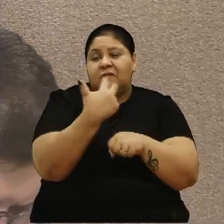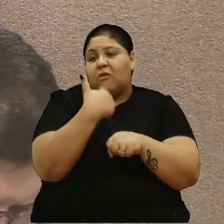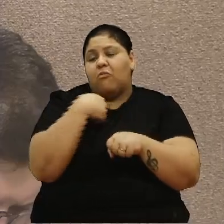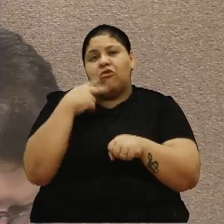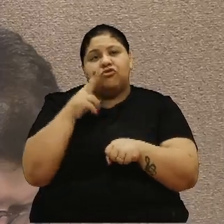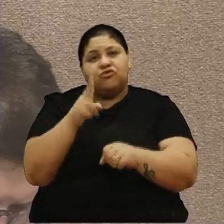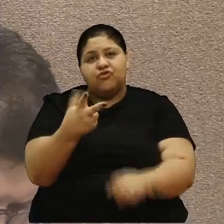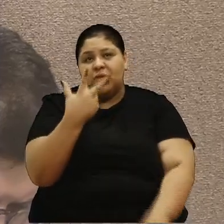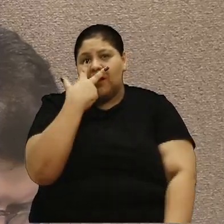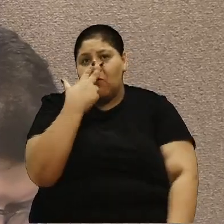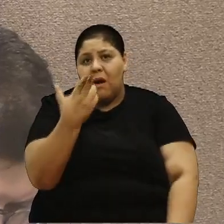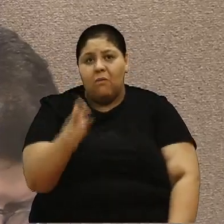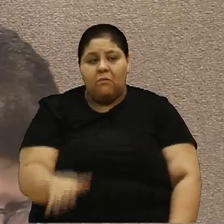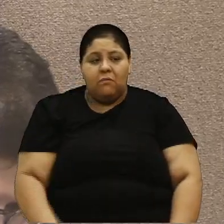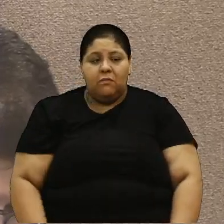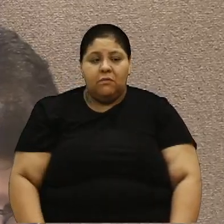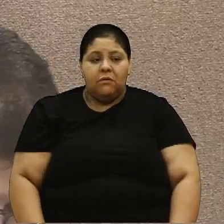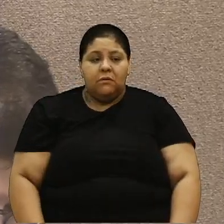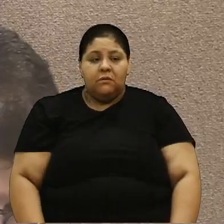dessa maneira.